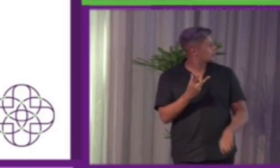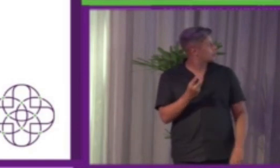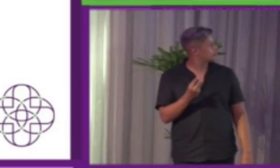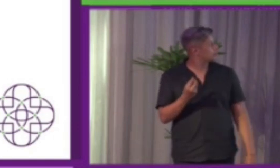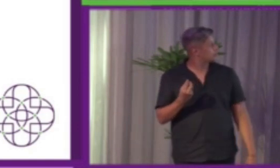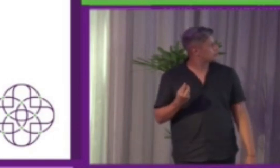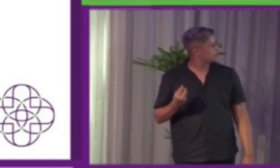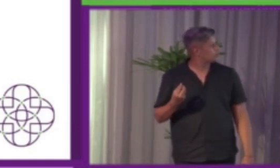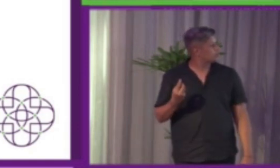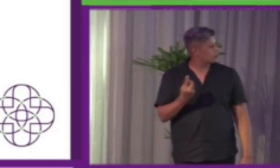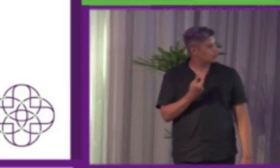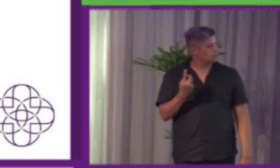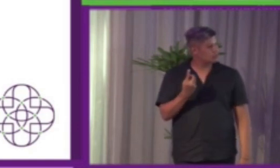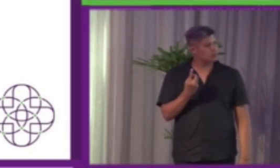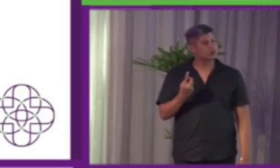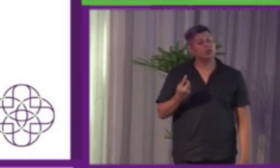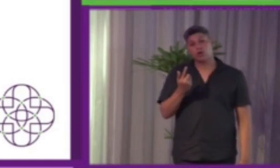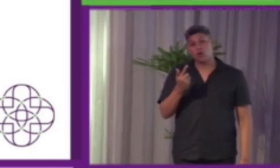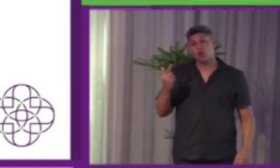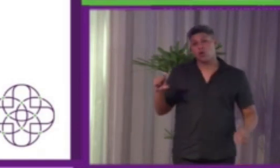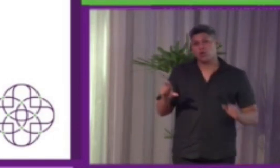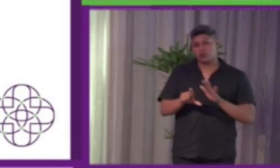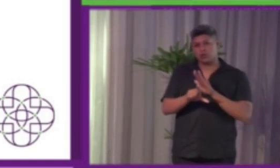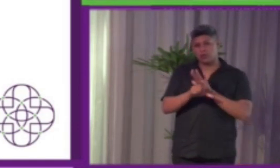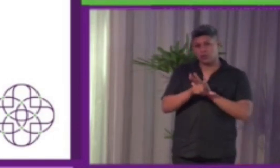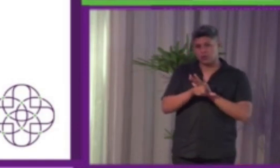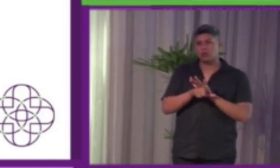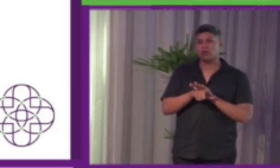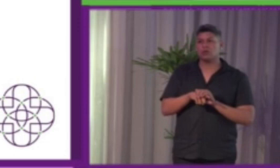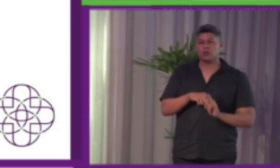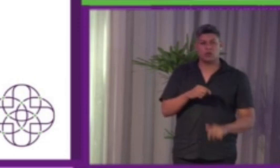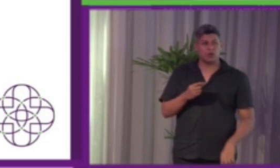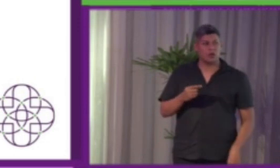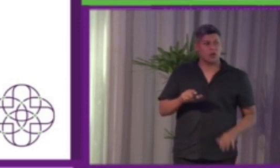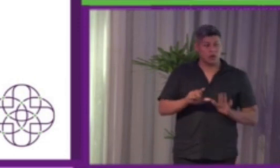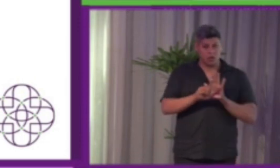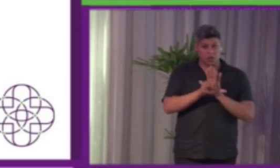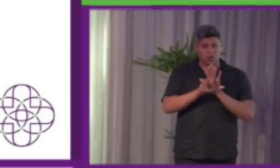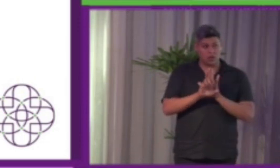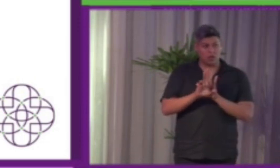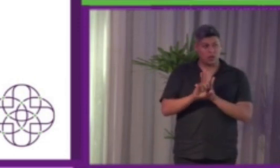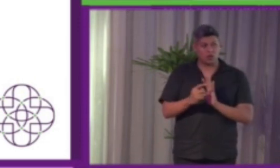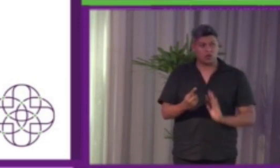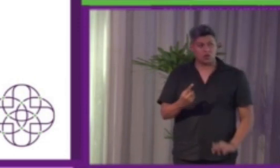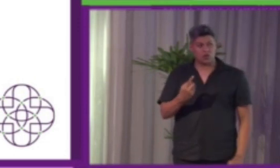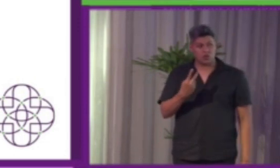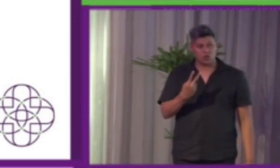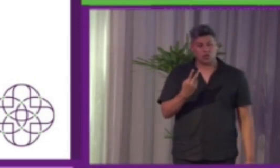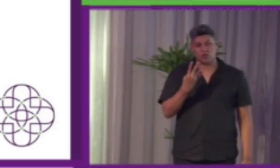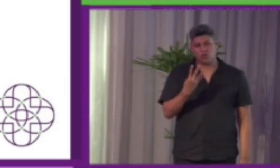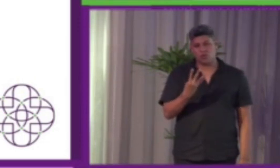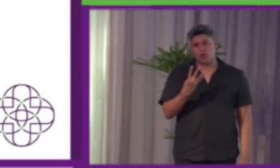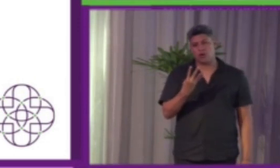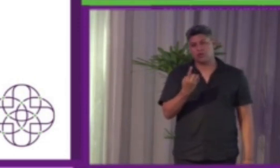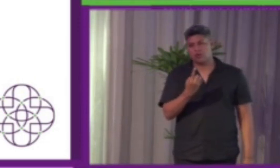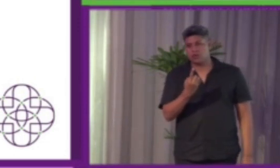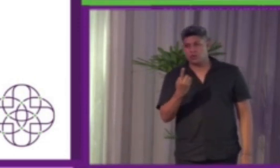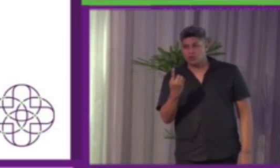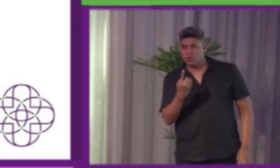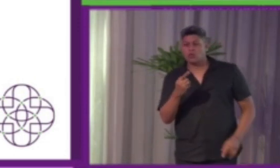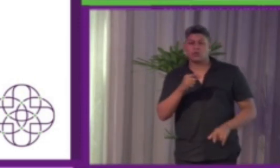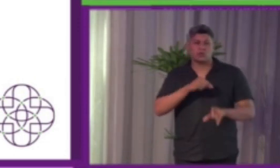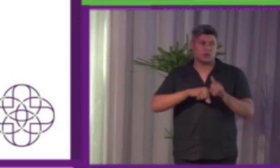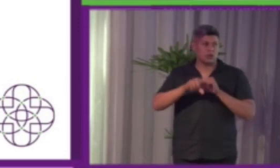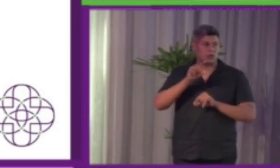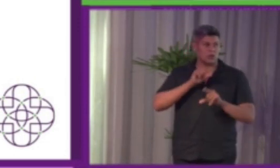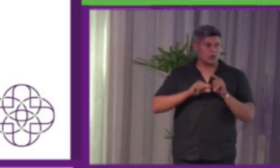de 2022. Então, pela promulgação da Lei 12.411, estabeleceram-se critérios de seleção, né,